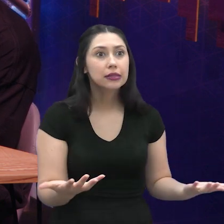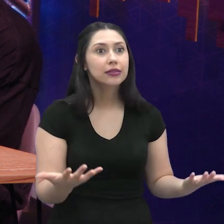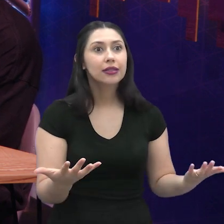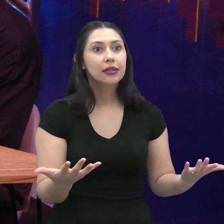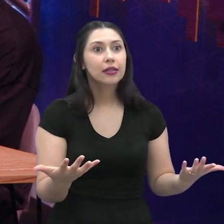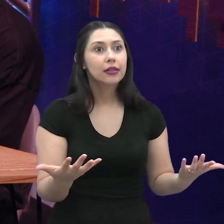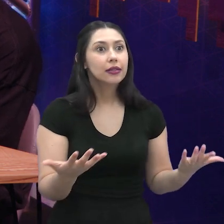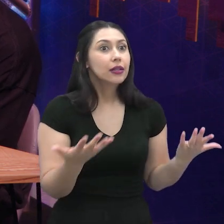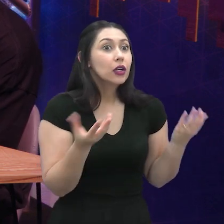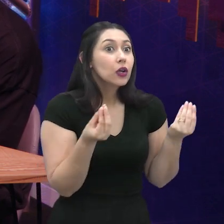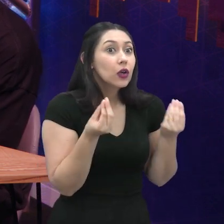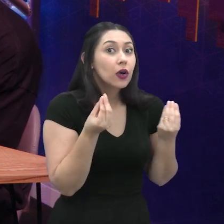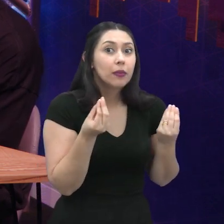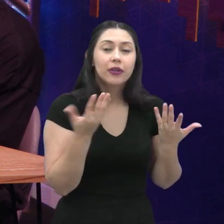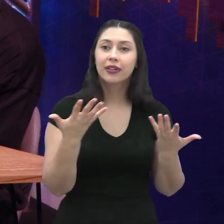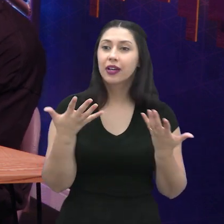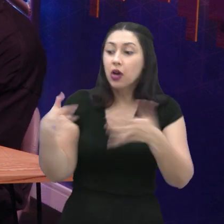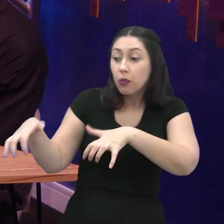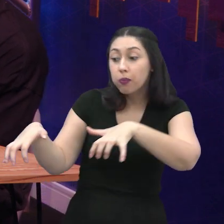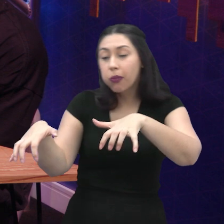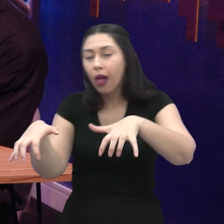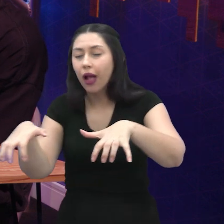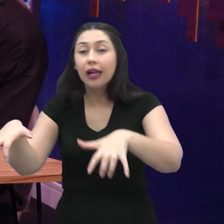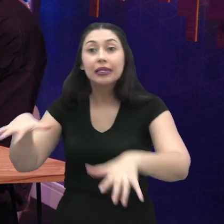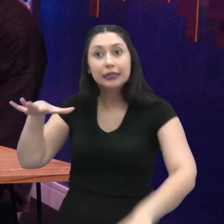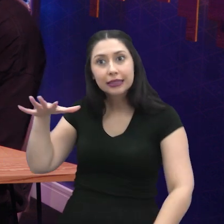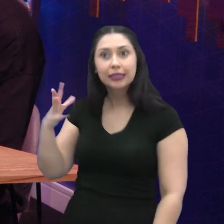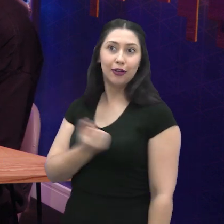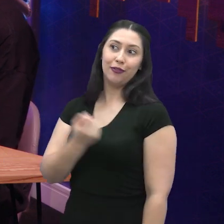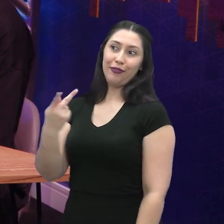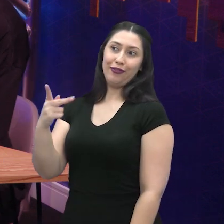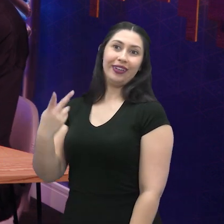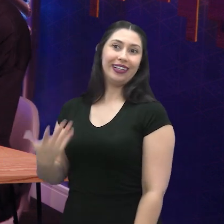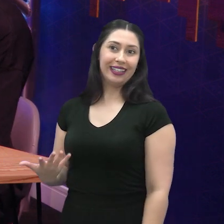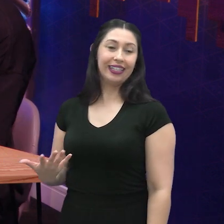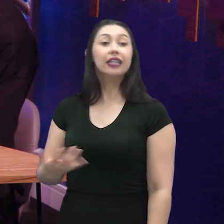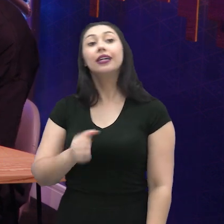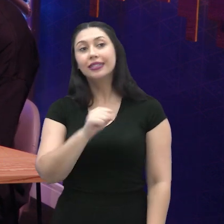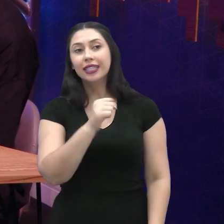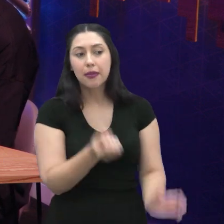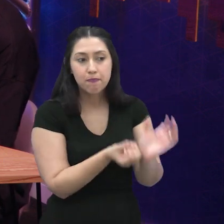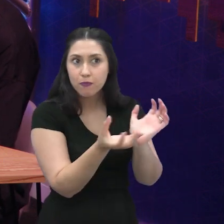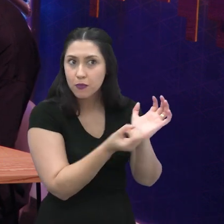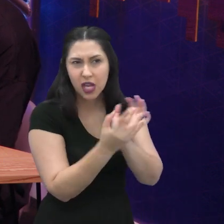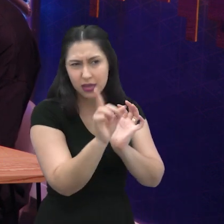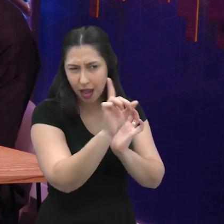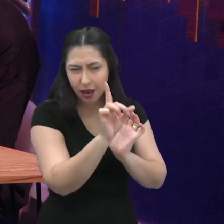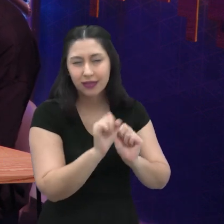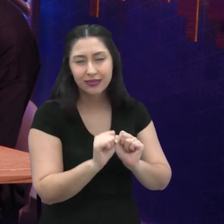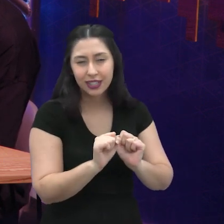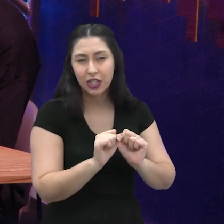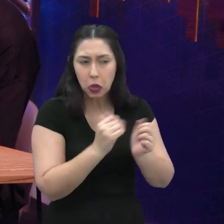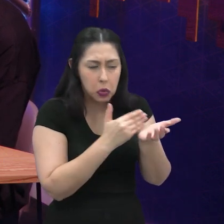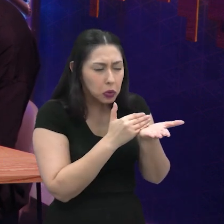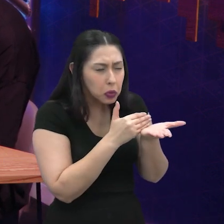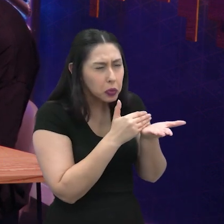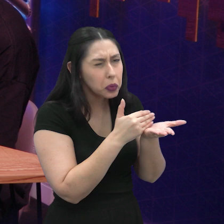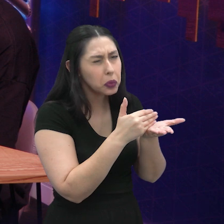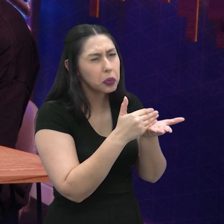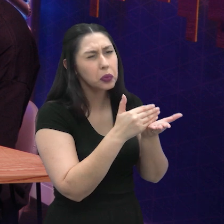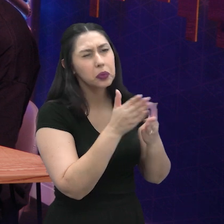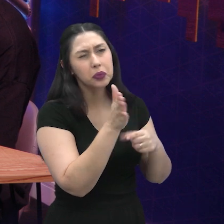fica extremamente feliz. E isso não é um spoiler. Salvou a vida dele. Exatamente, isso não é um spoiler, são os primeiros segundos,